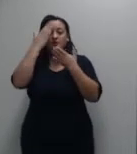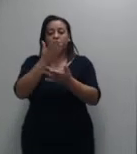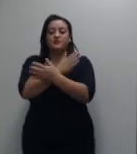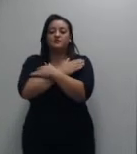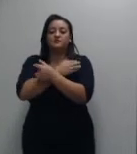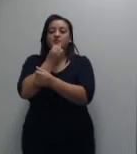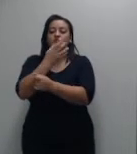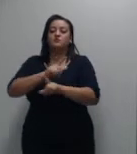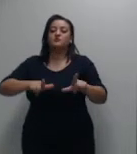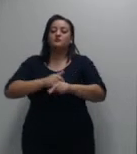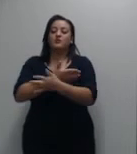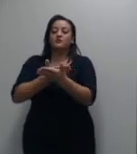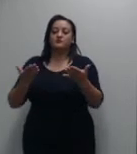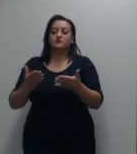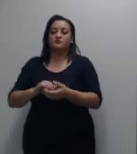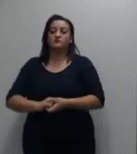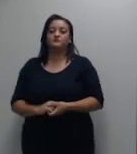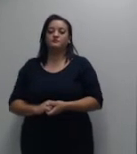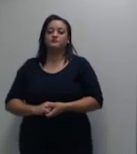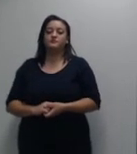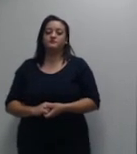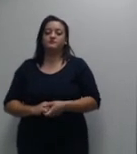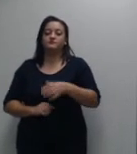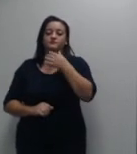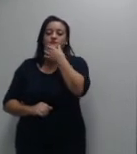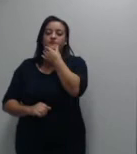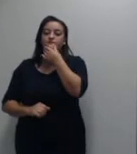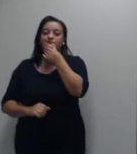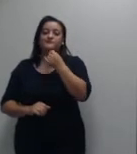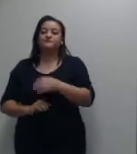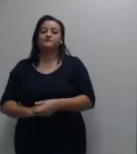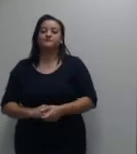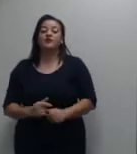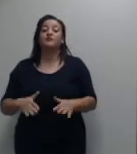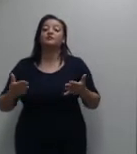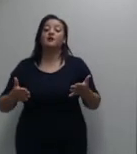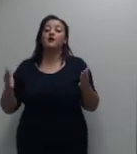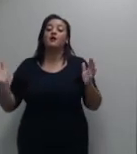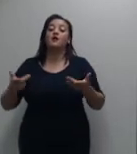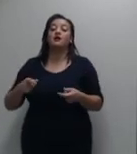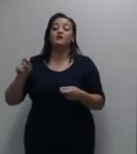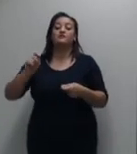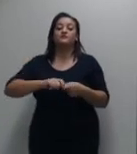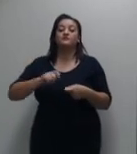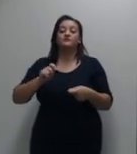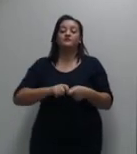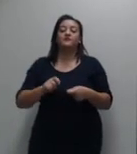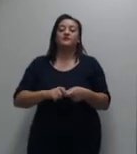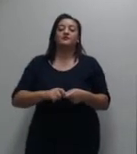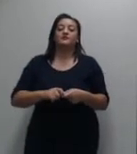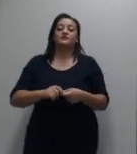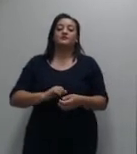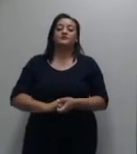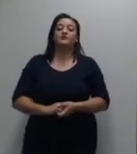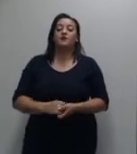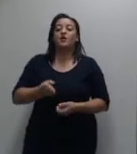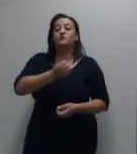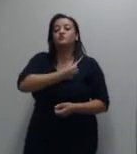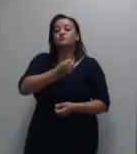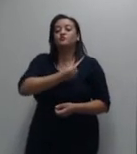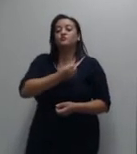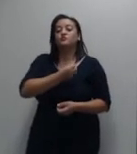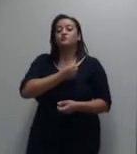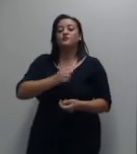Trabalhador então eu vou fazer o chamado do número